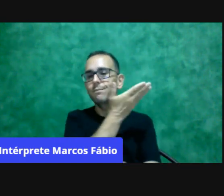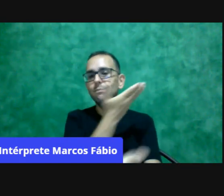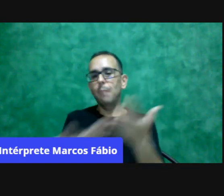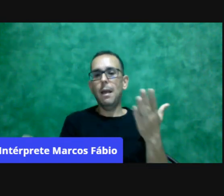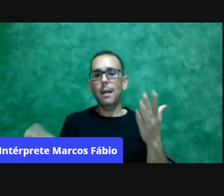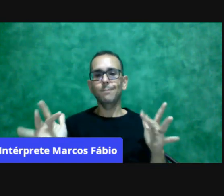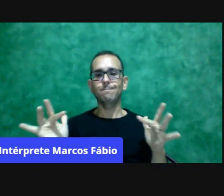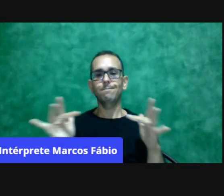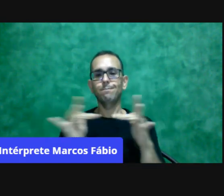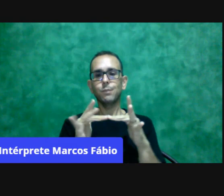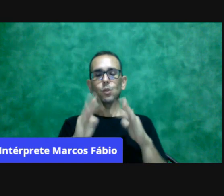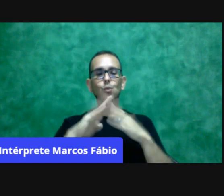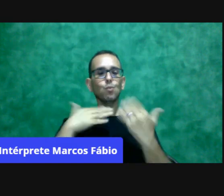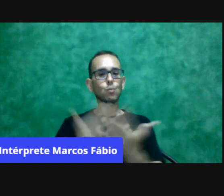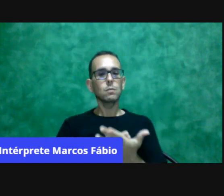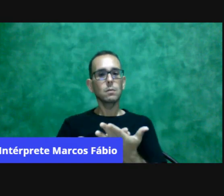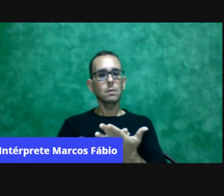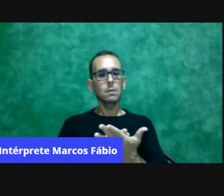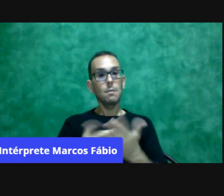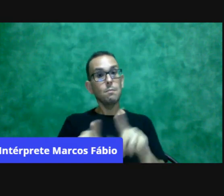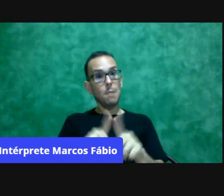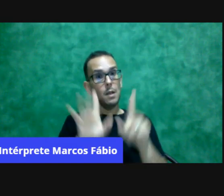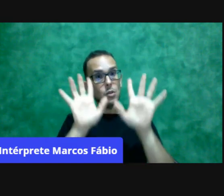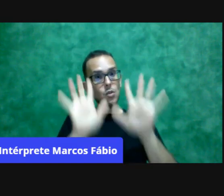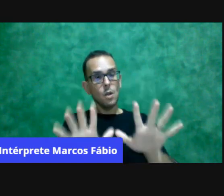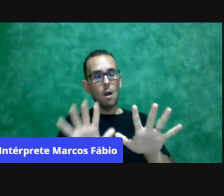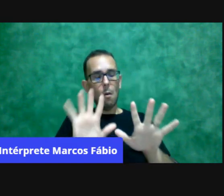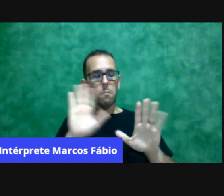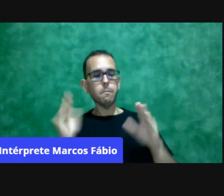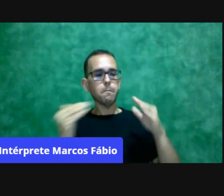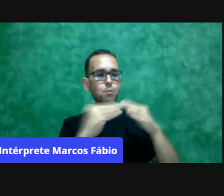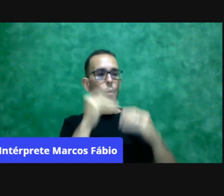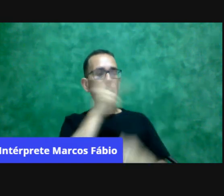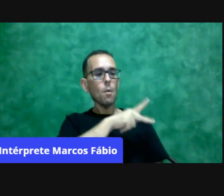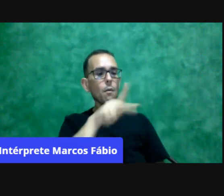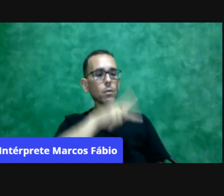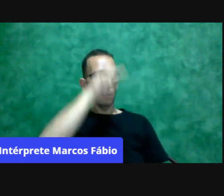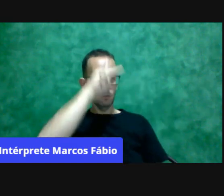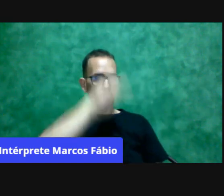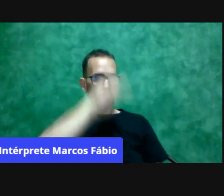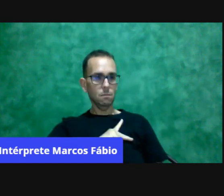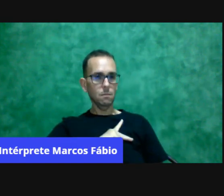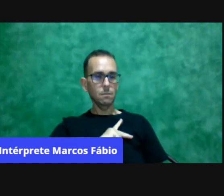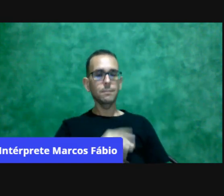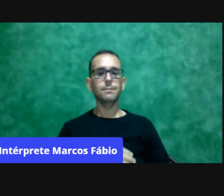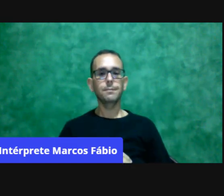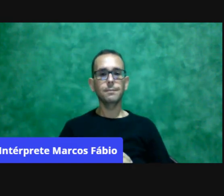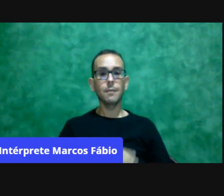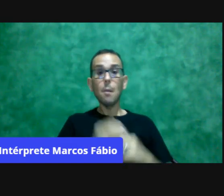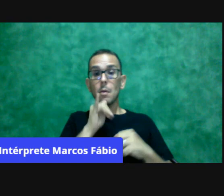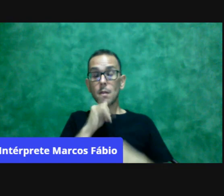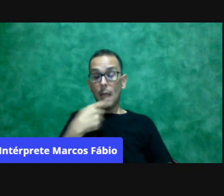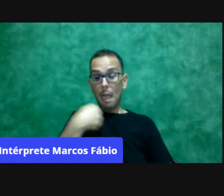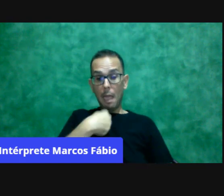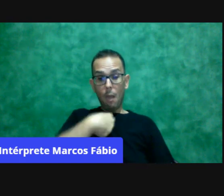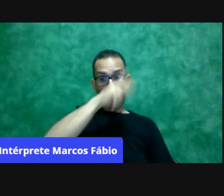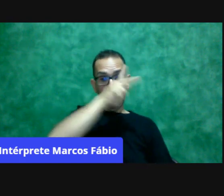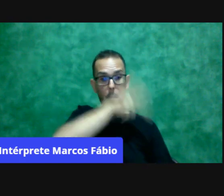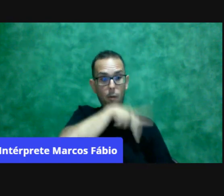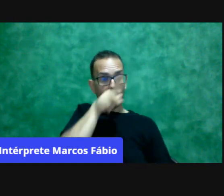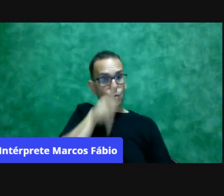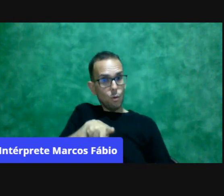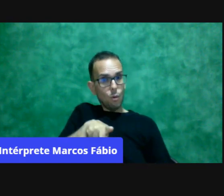com a instituição, mas principalmente com a figura do seu professor, né? Então, assim, o professor, ele